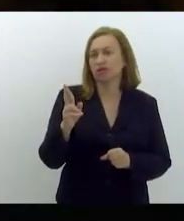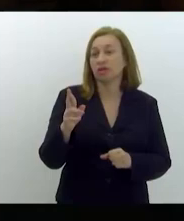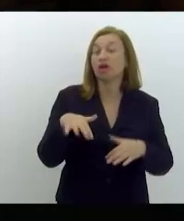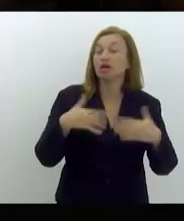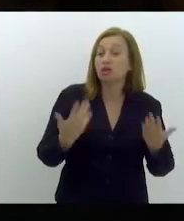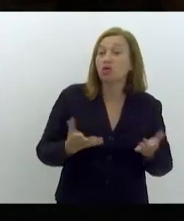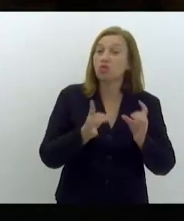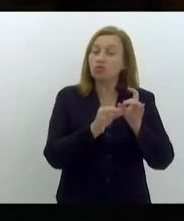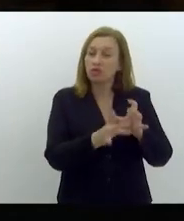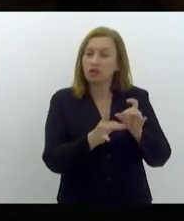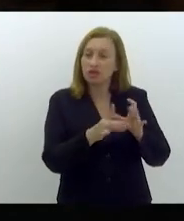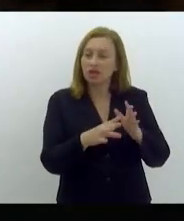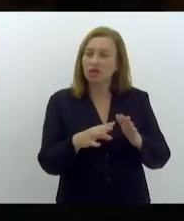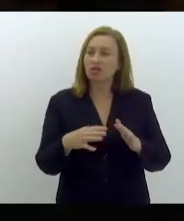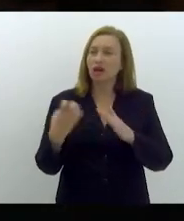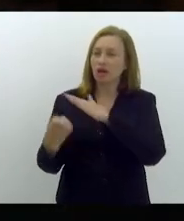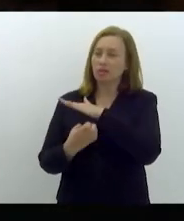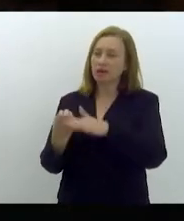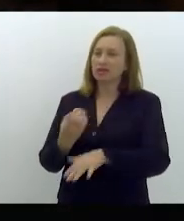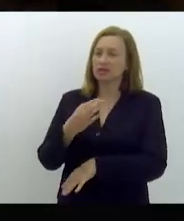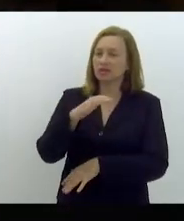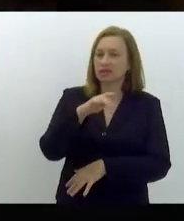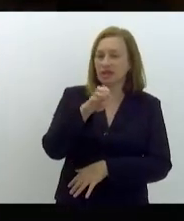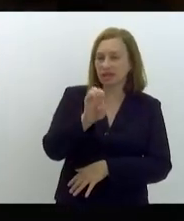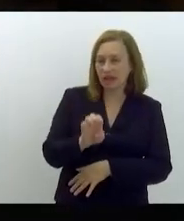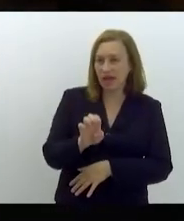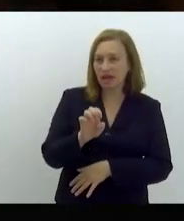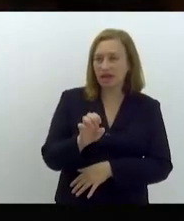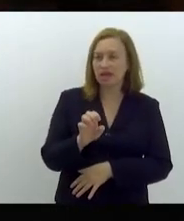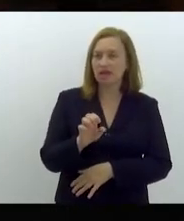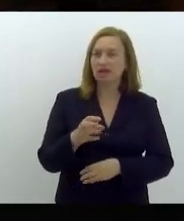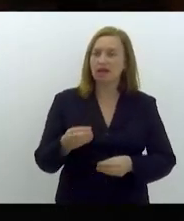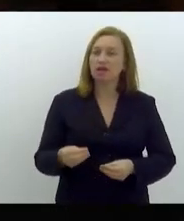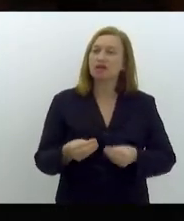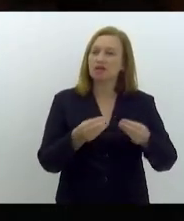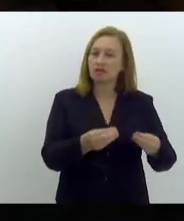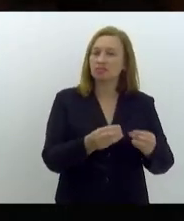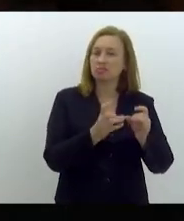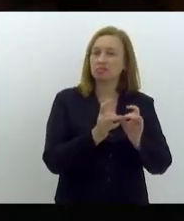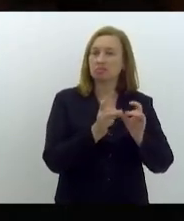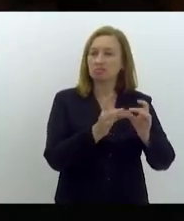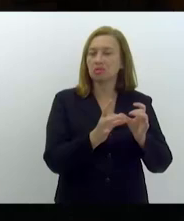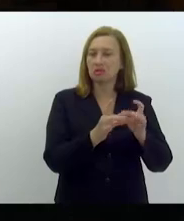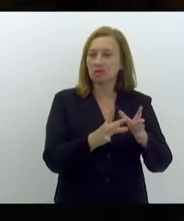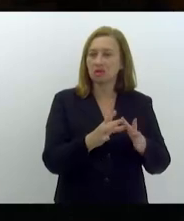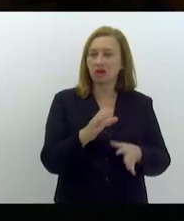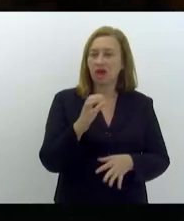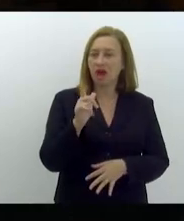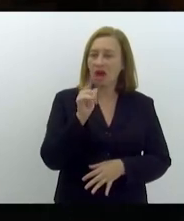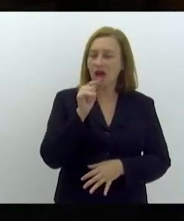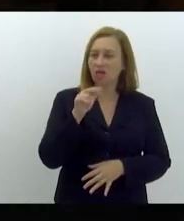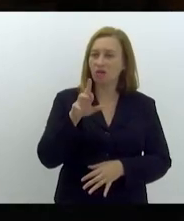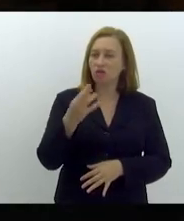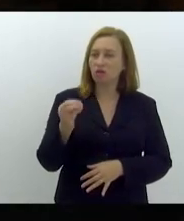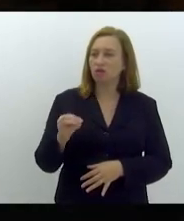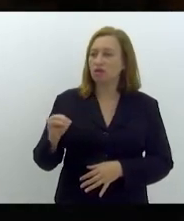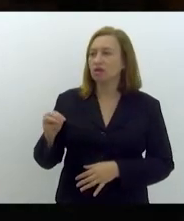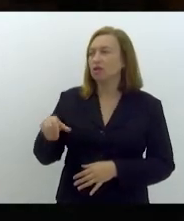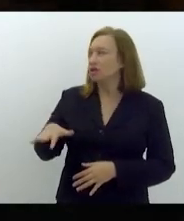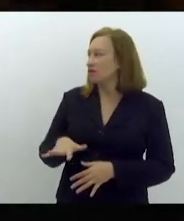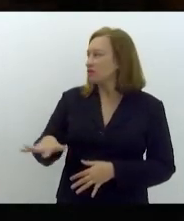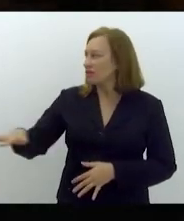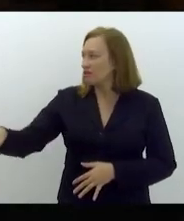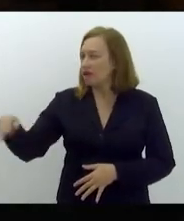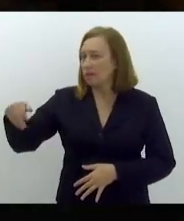vendemos a Cedae para águas do rio achando que entregar a água de qualidade a maré ficou um mês sem água